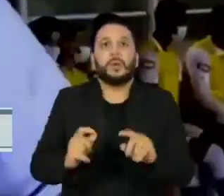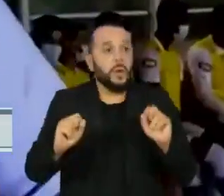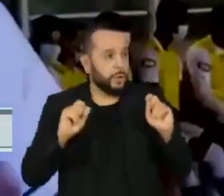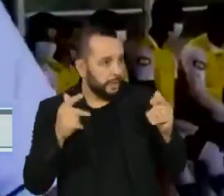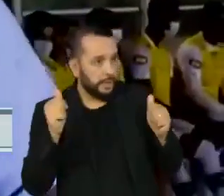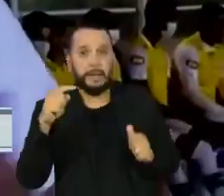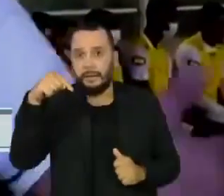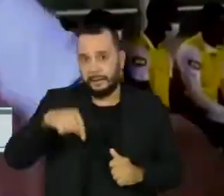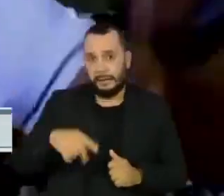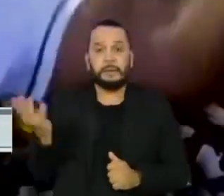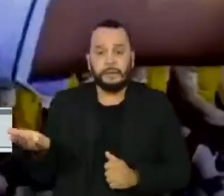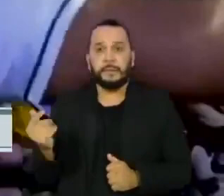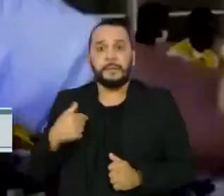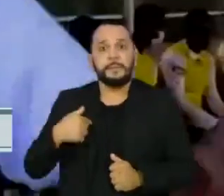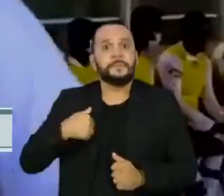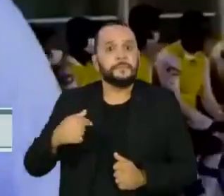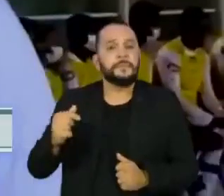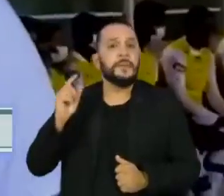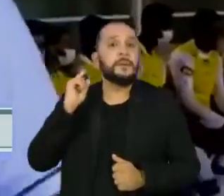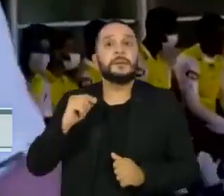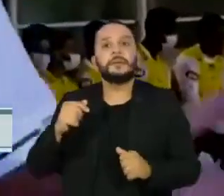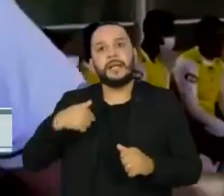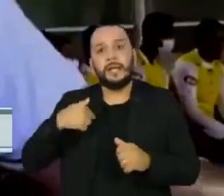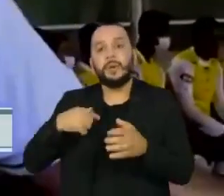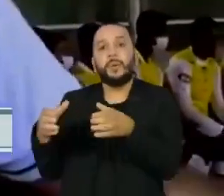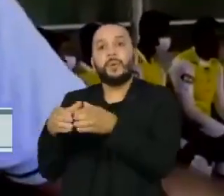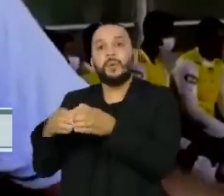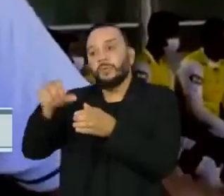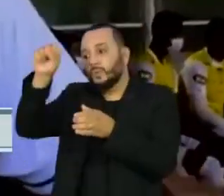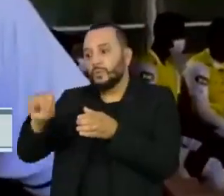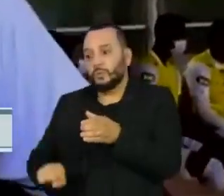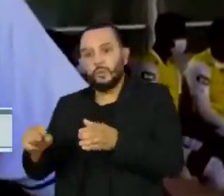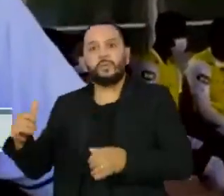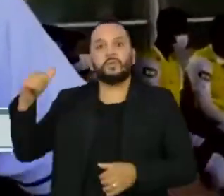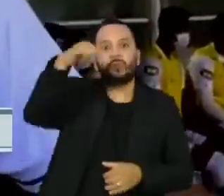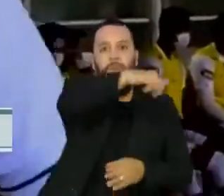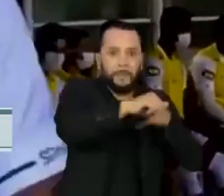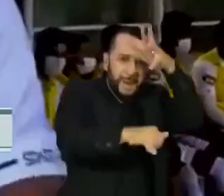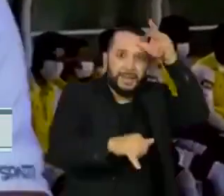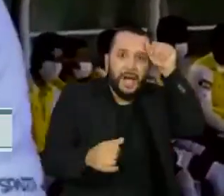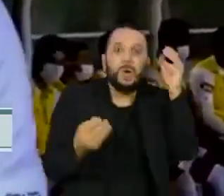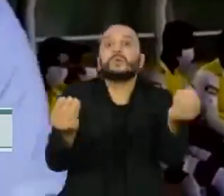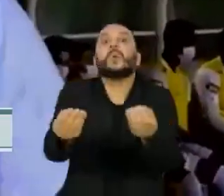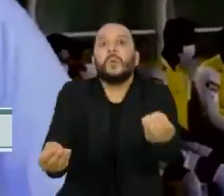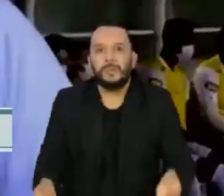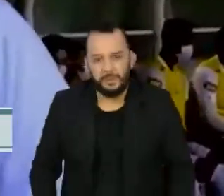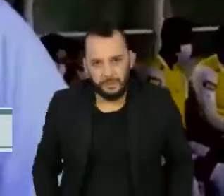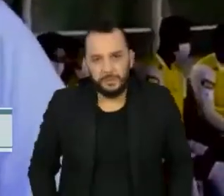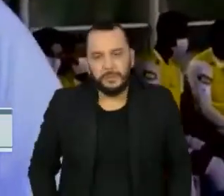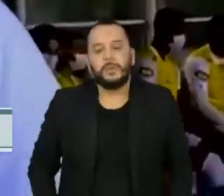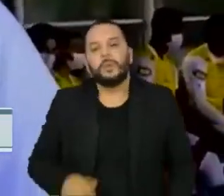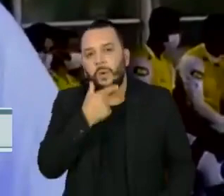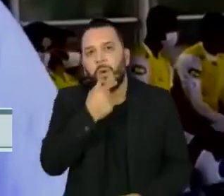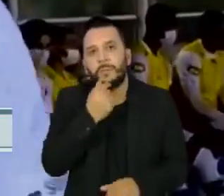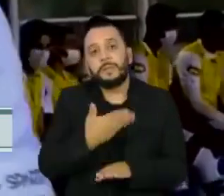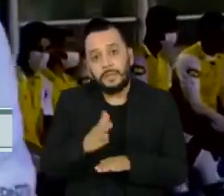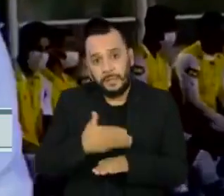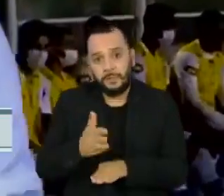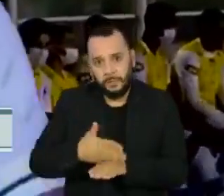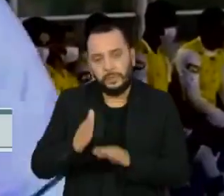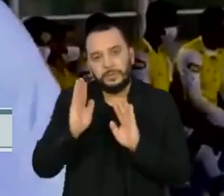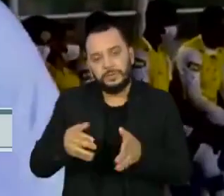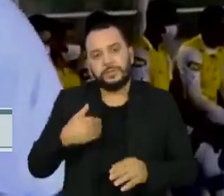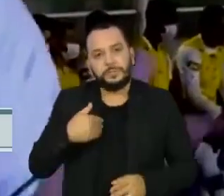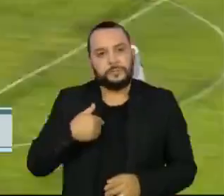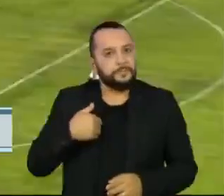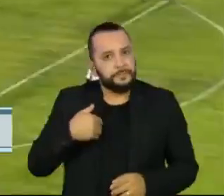é mais perto, mas vai pegar uma delegação do Sul e levar para Manaus? Como que vocês vão fazer isso, gente? O técnico do América Mineiro, Carlos Lisca,